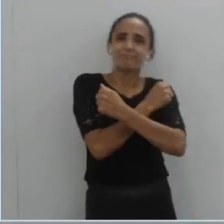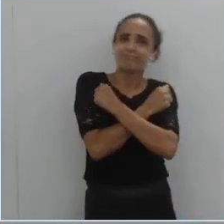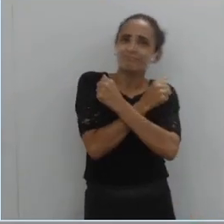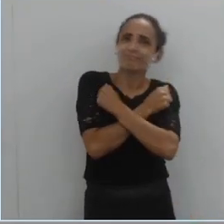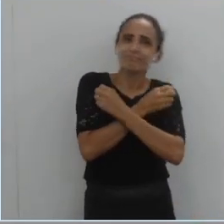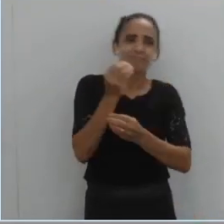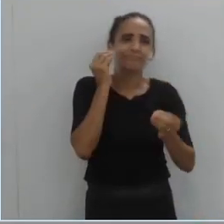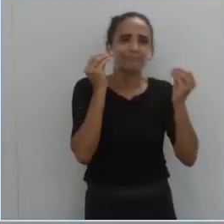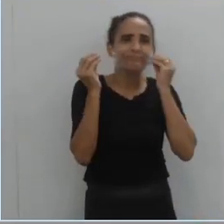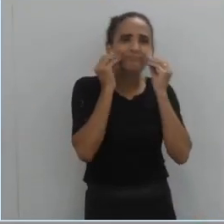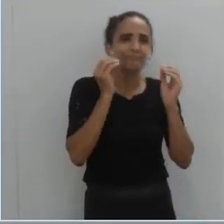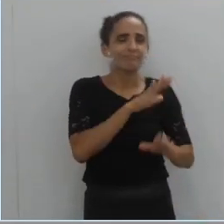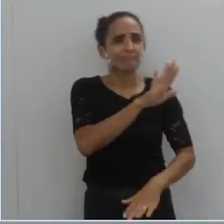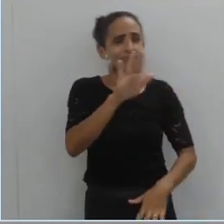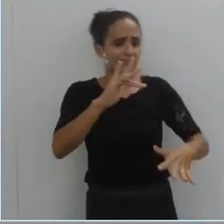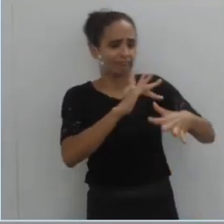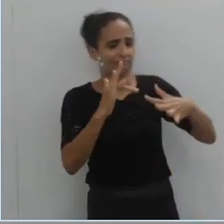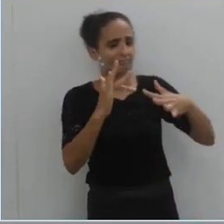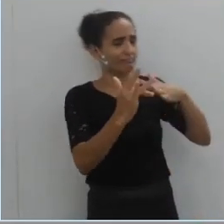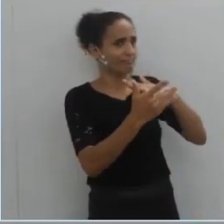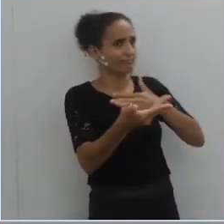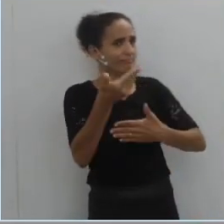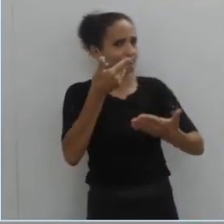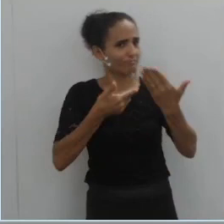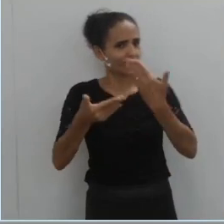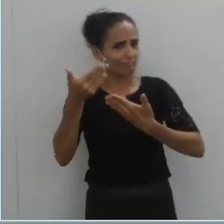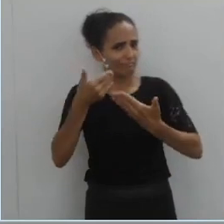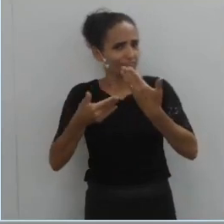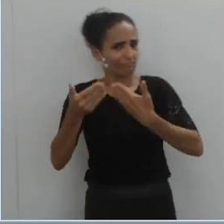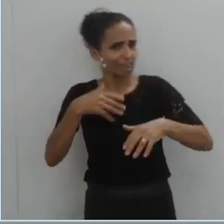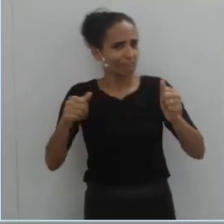Me sigam nas minhas redes sociais para tirar dúvida,